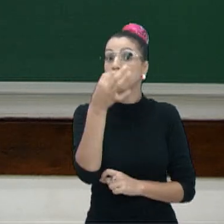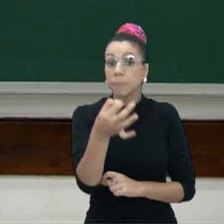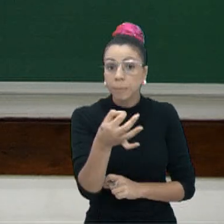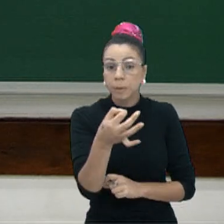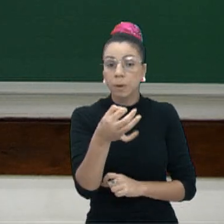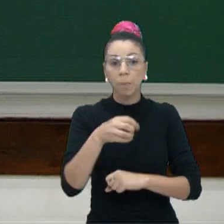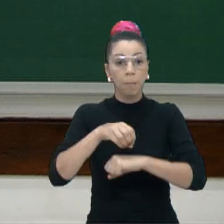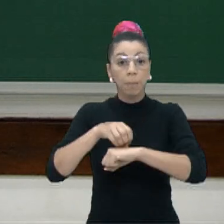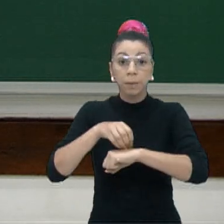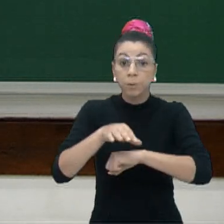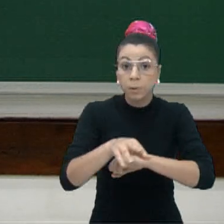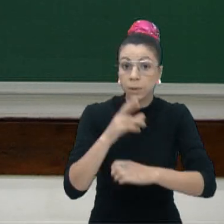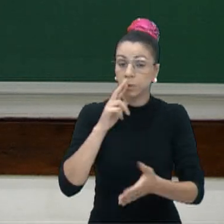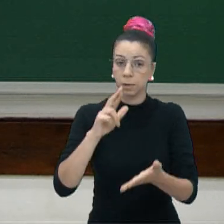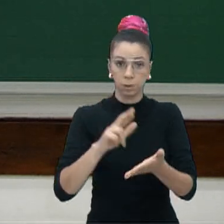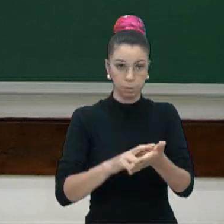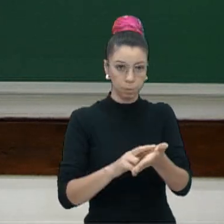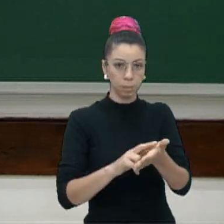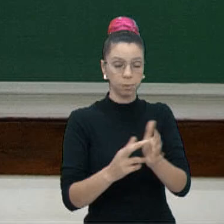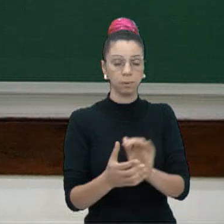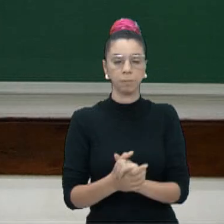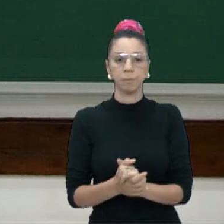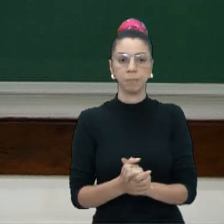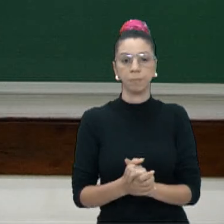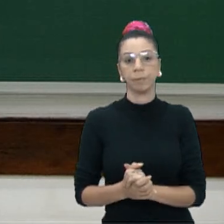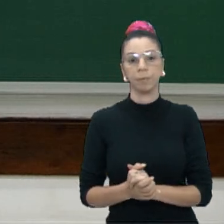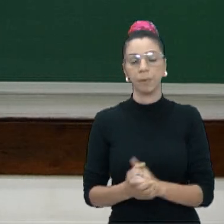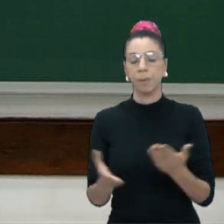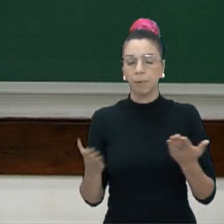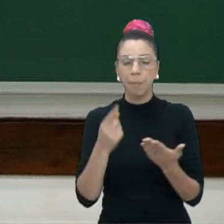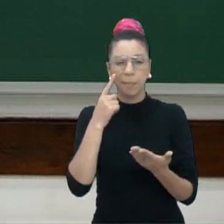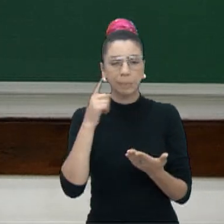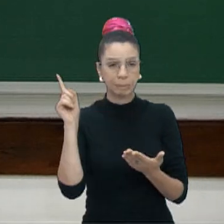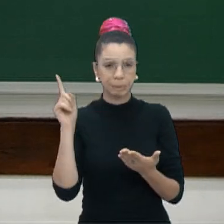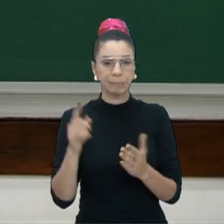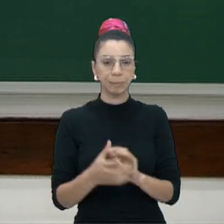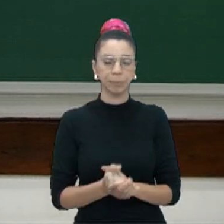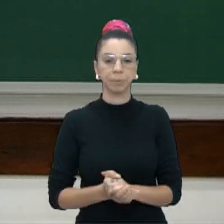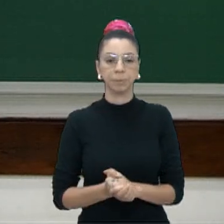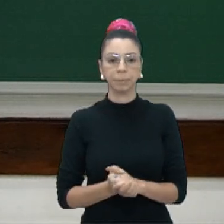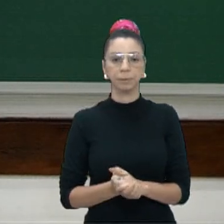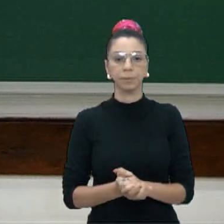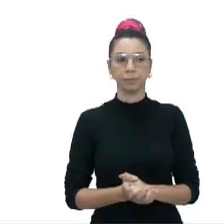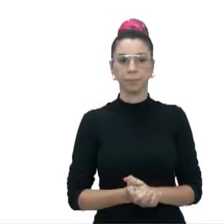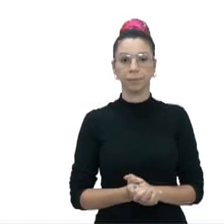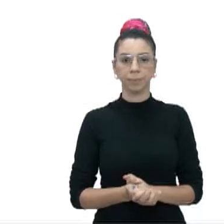ideia principal na sua resposta, ok? Vamos verificar a resposta.